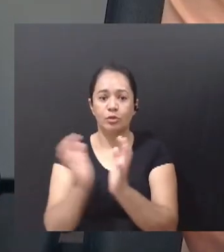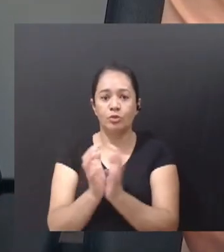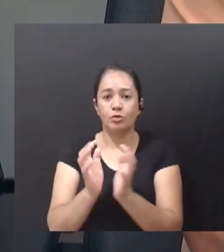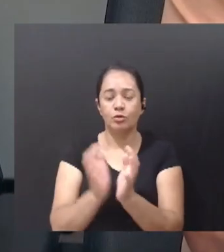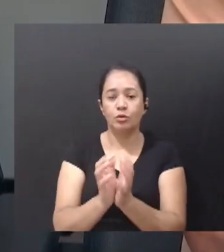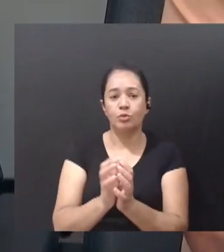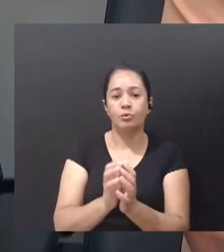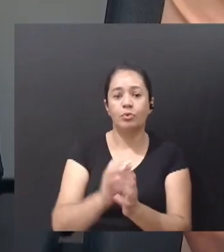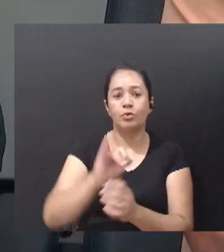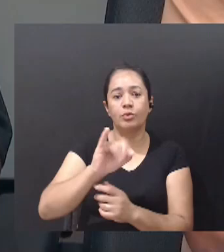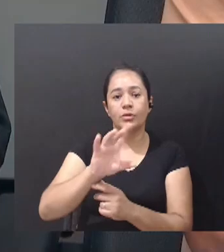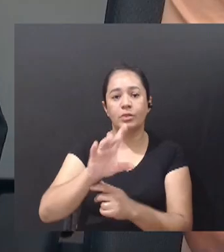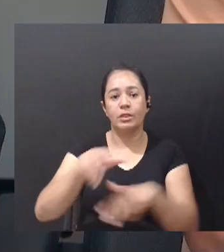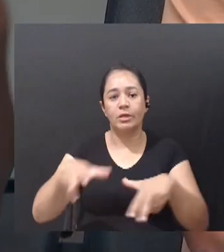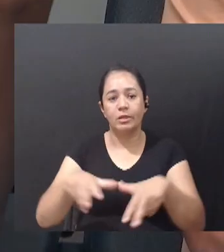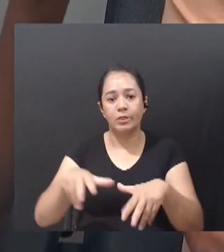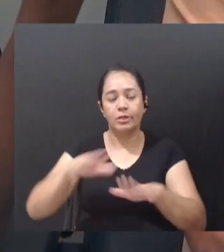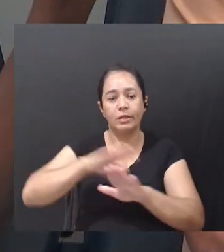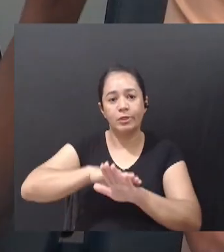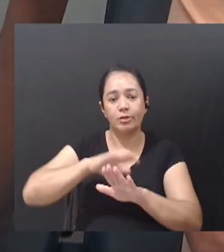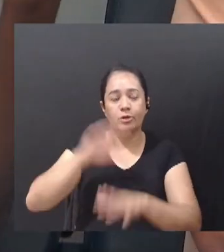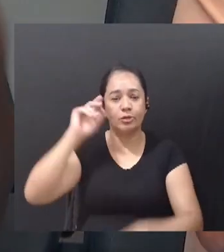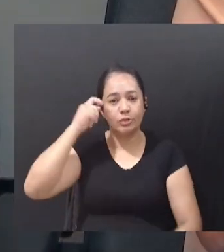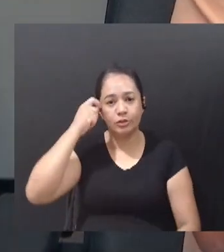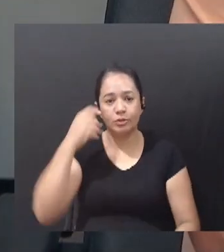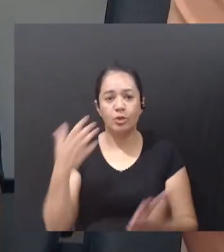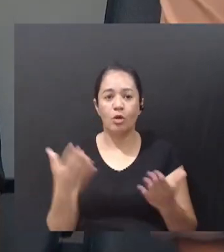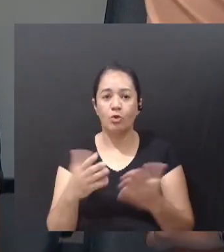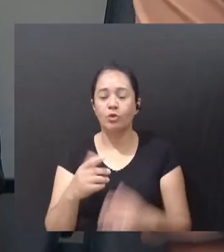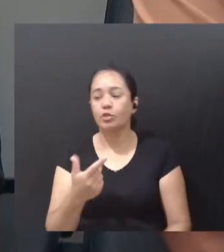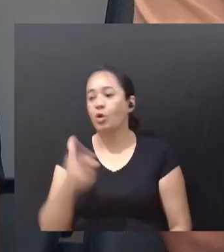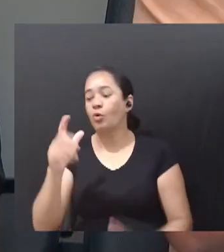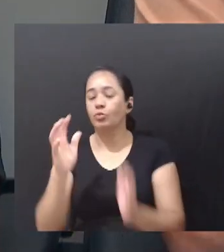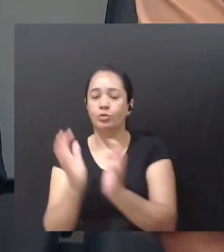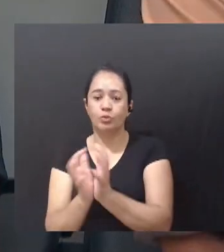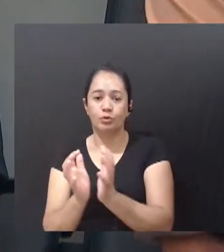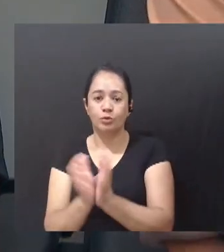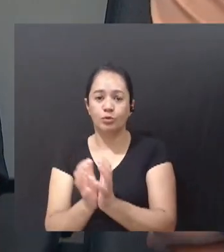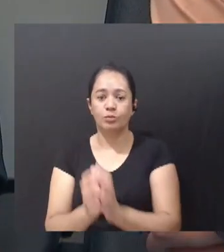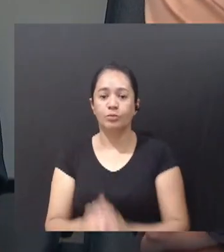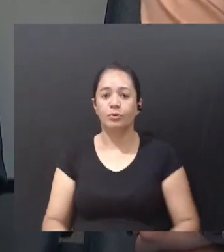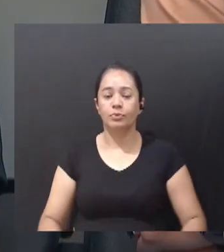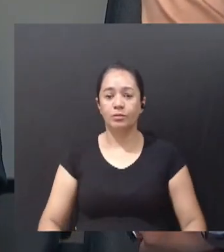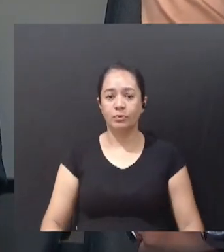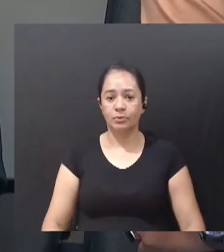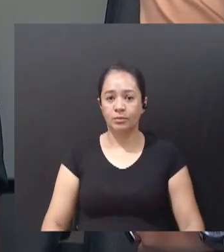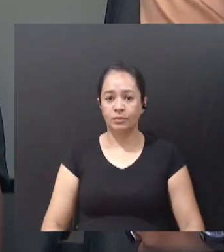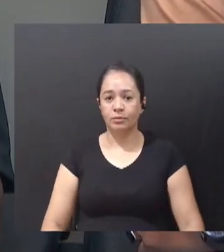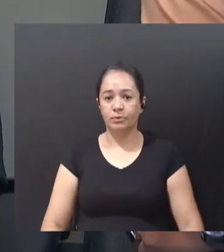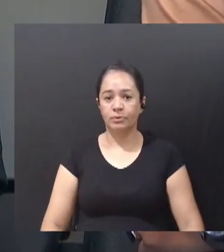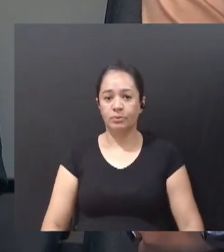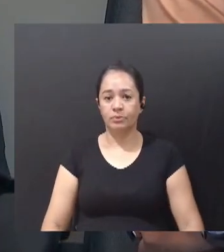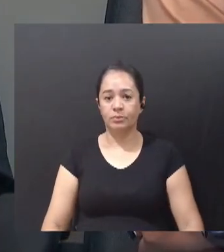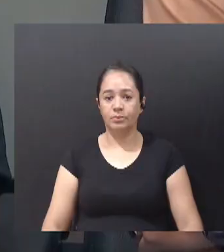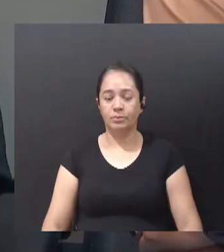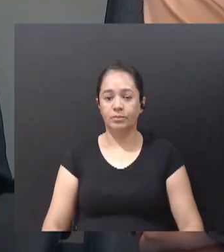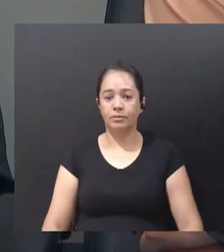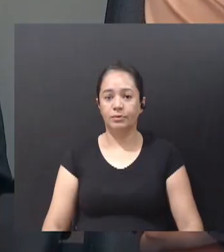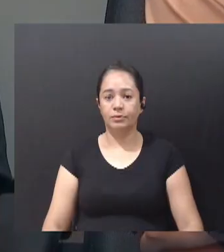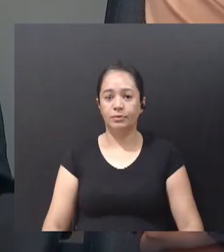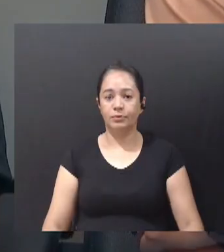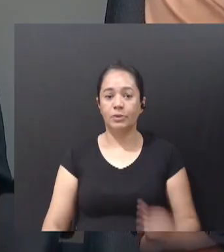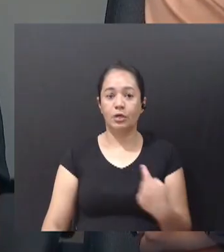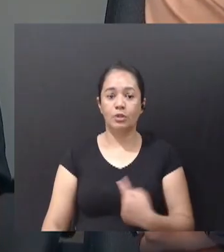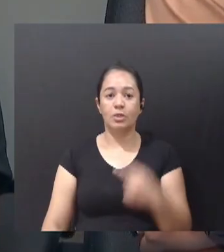faço parte do Rap Company, eu e o L-Face, que está aqui também. E a gente sabe da dificuldade que